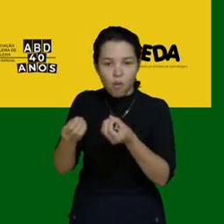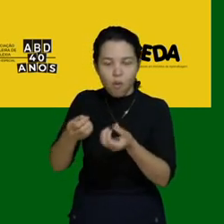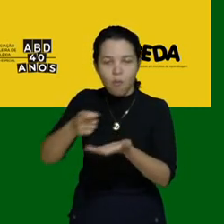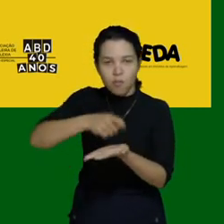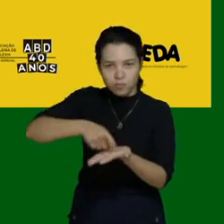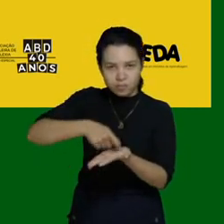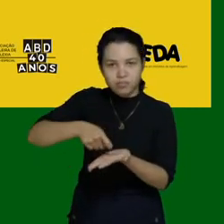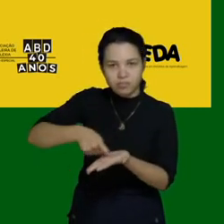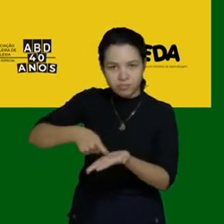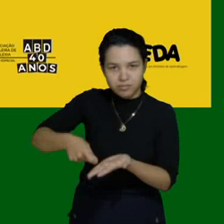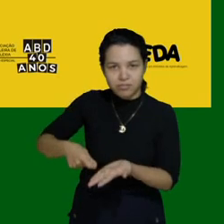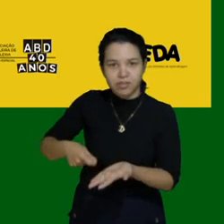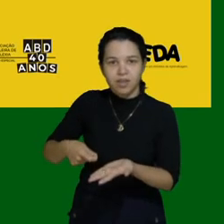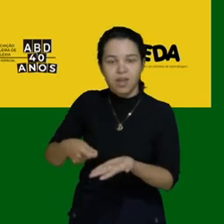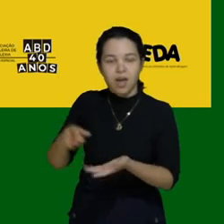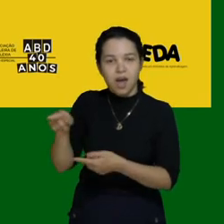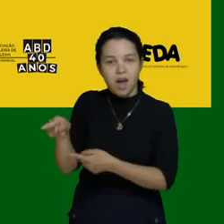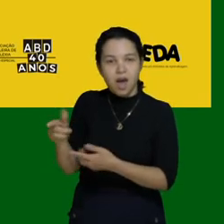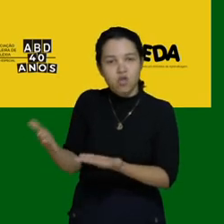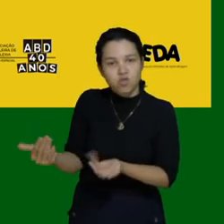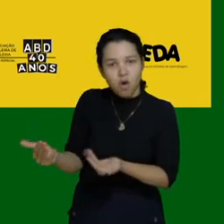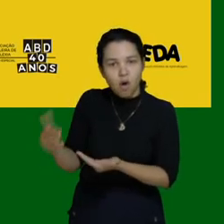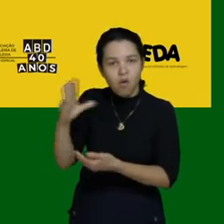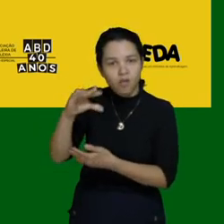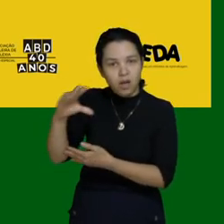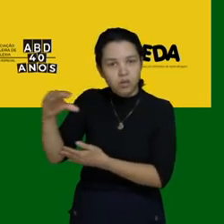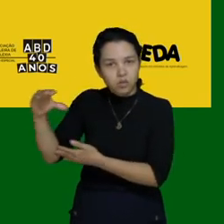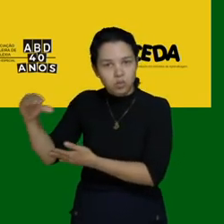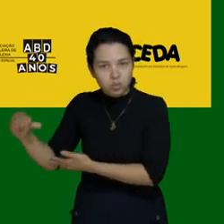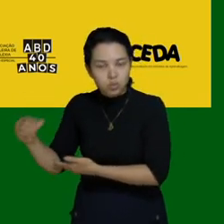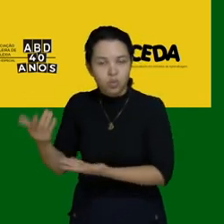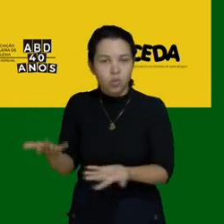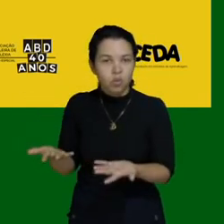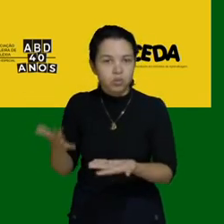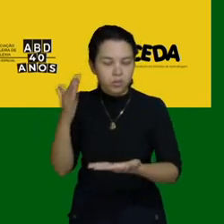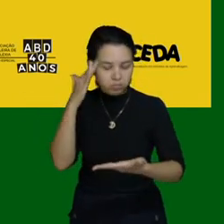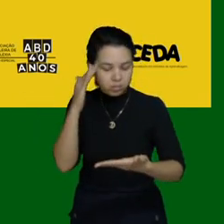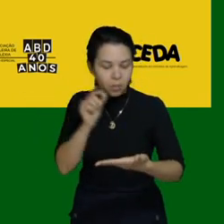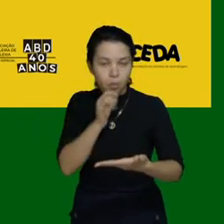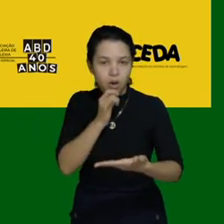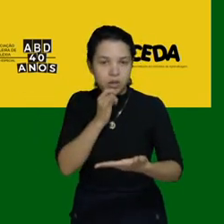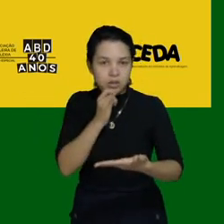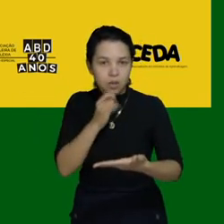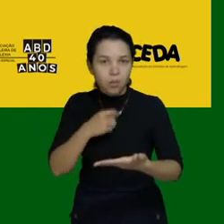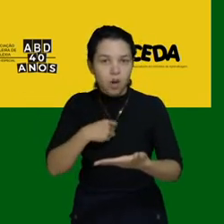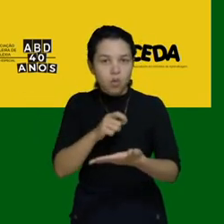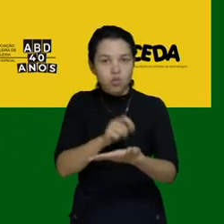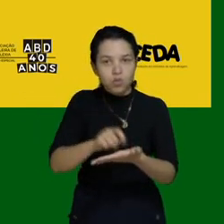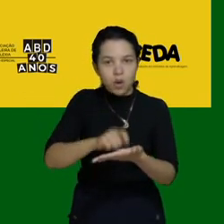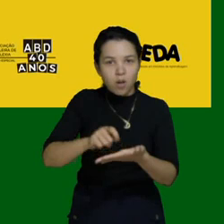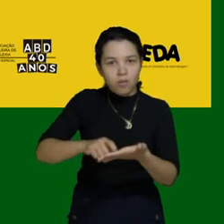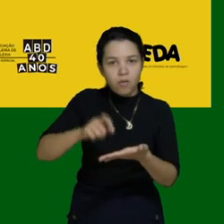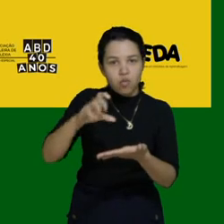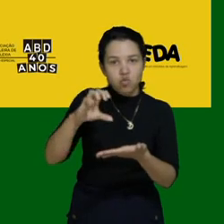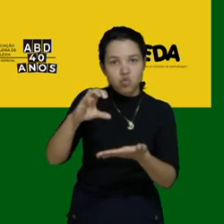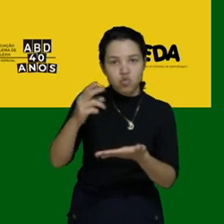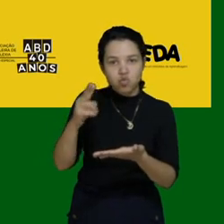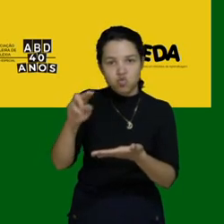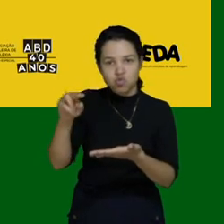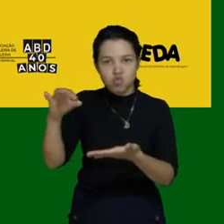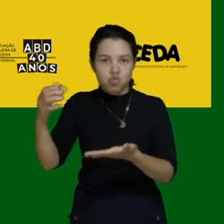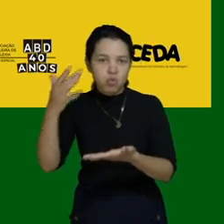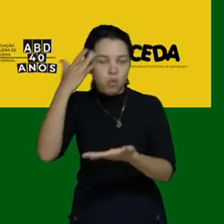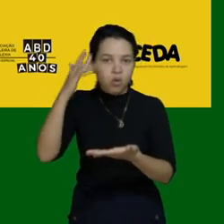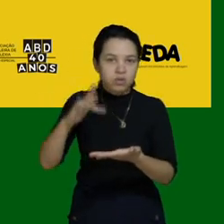adolescentes e adultos eles fazem muitas assimilações por exemplo um não conseguia escrever chuchu escrevia com com x